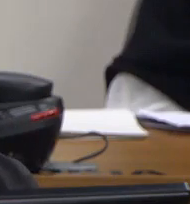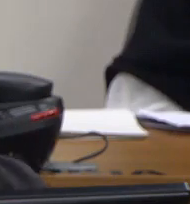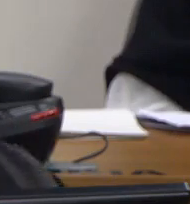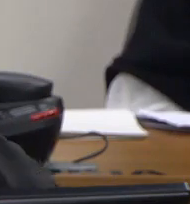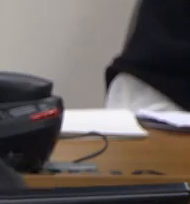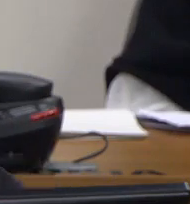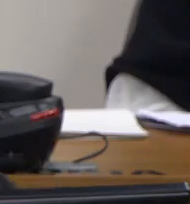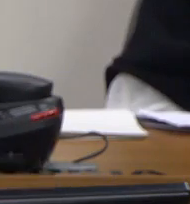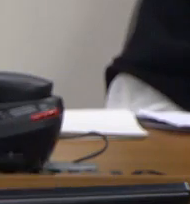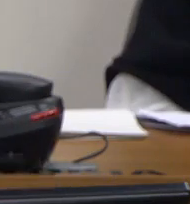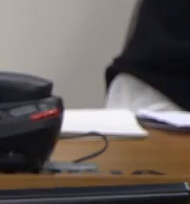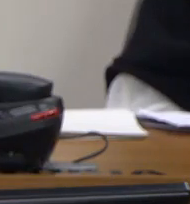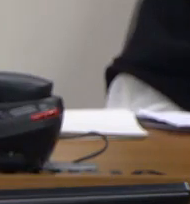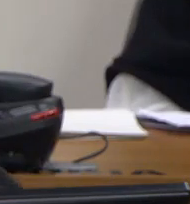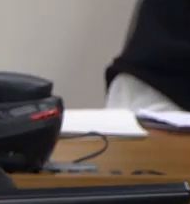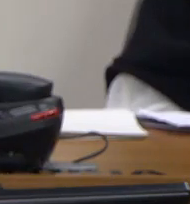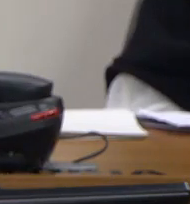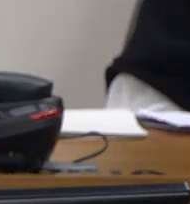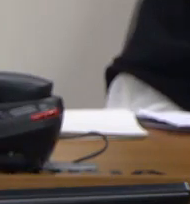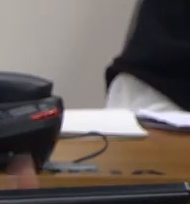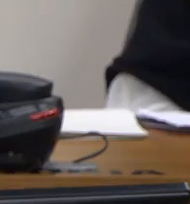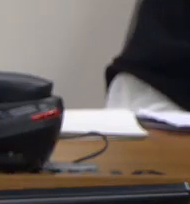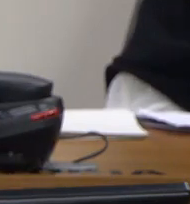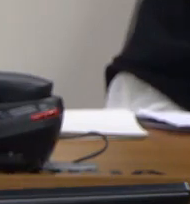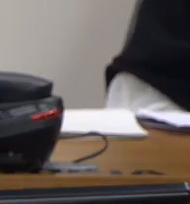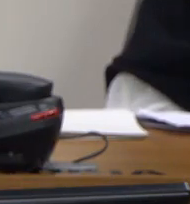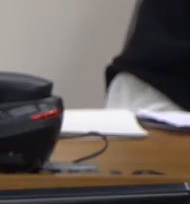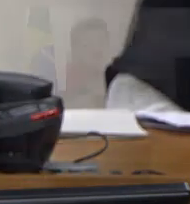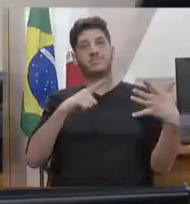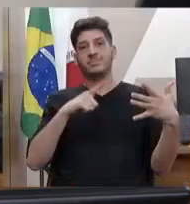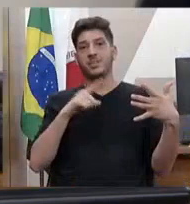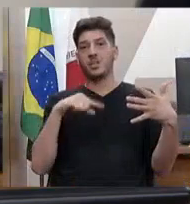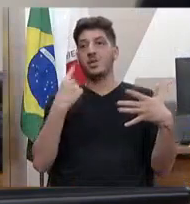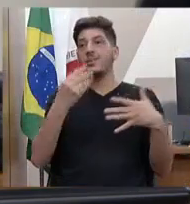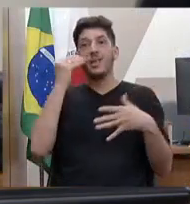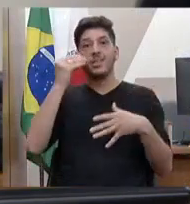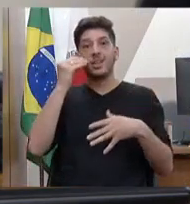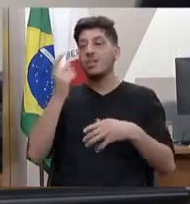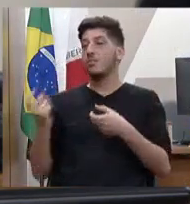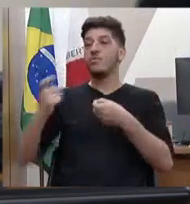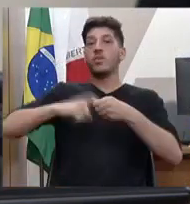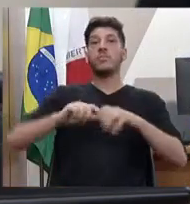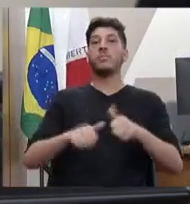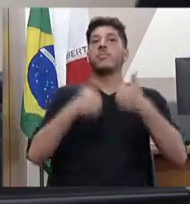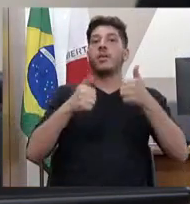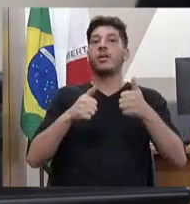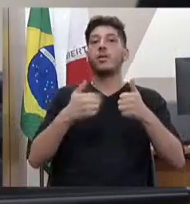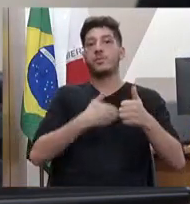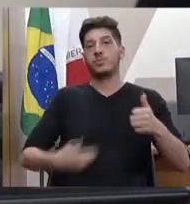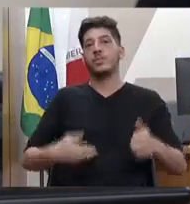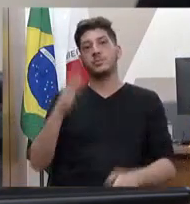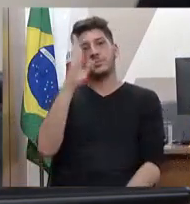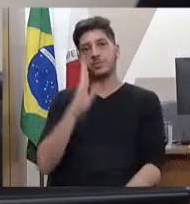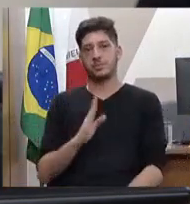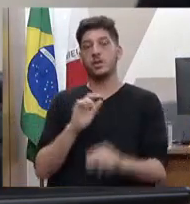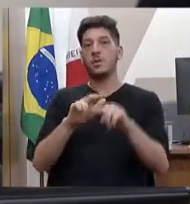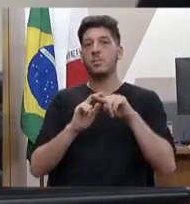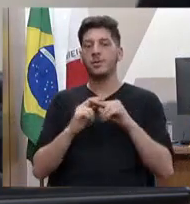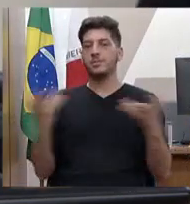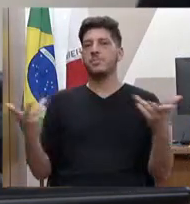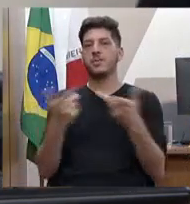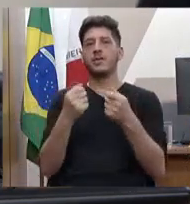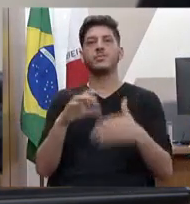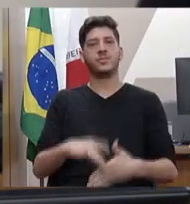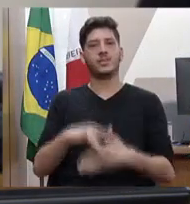aposentadorias tem muita coisa para fazer nós estamos recuperando o estado brasileiro por isso que é esse homem maravilhoso nosso